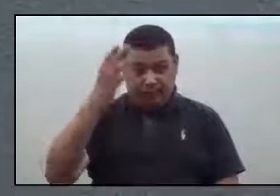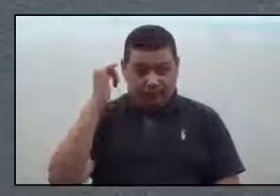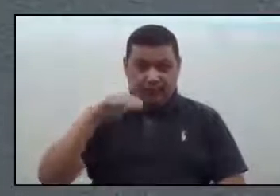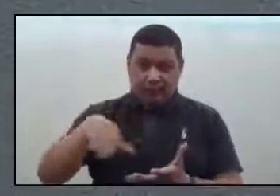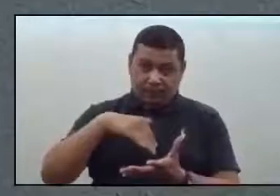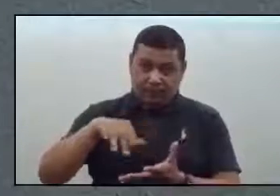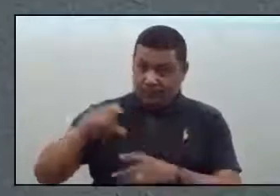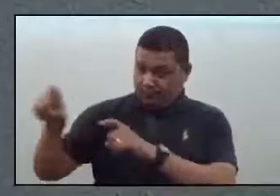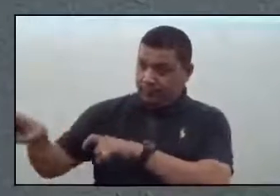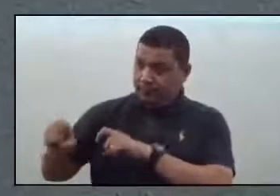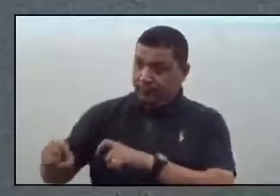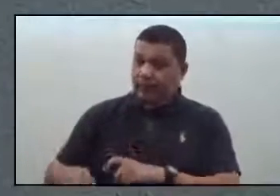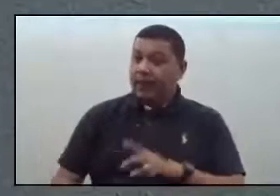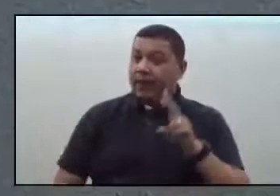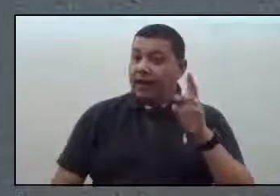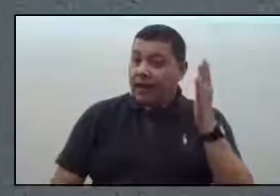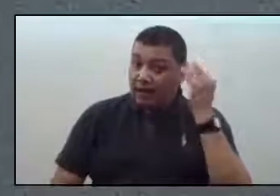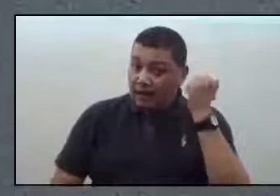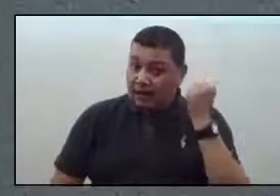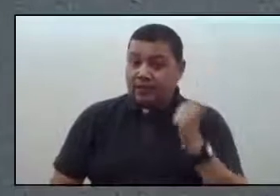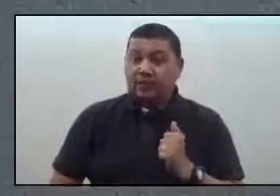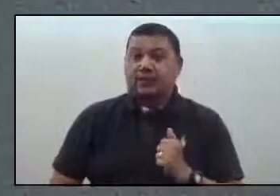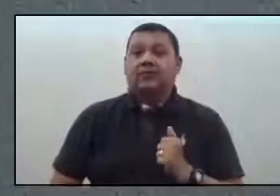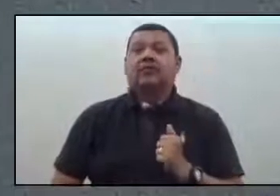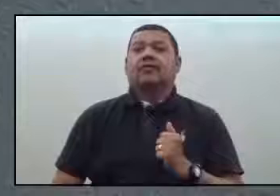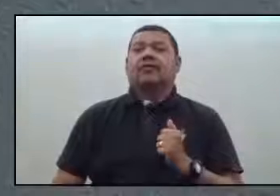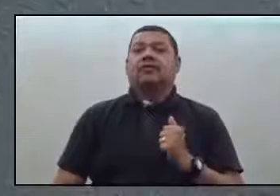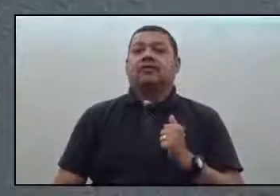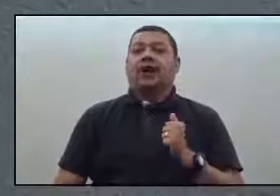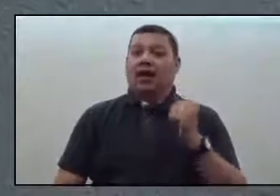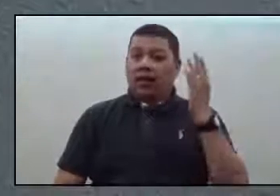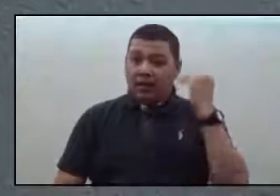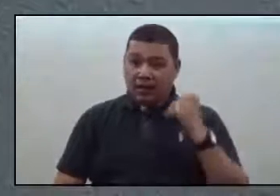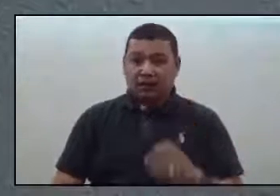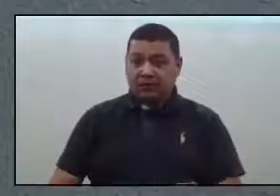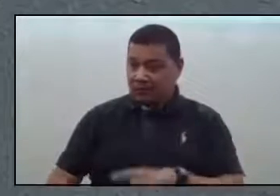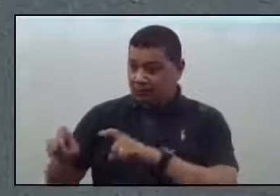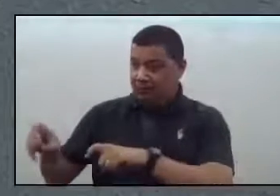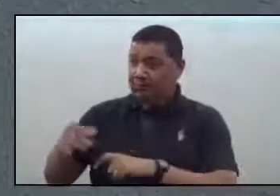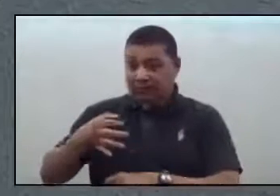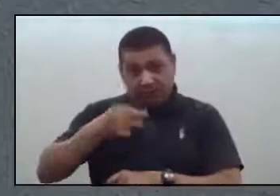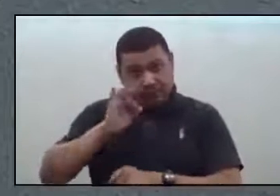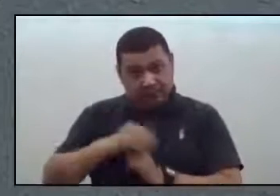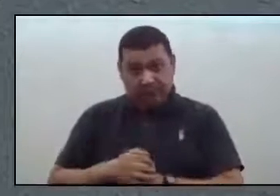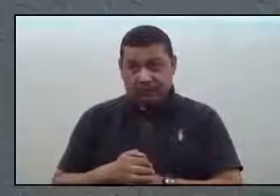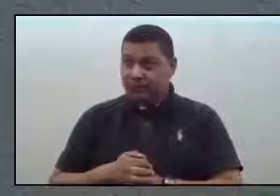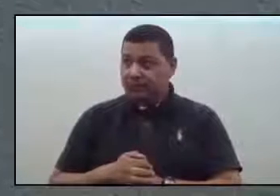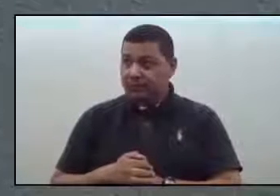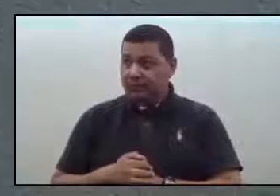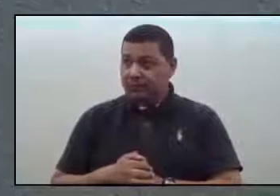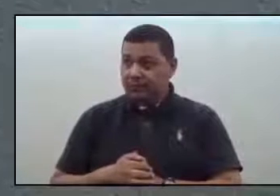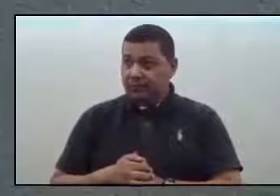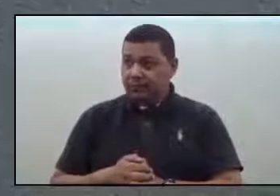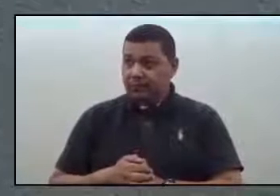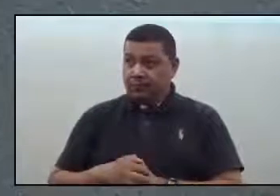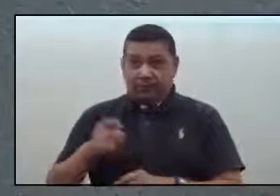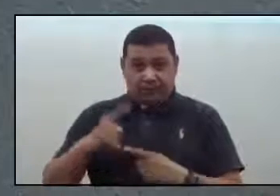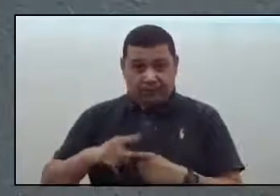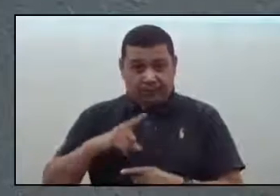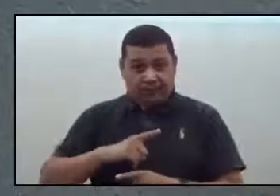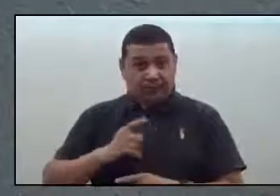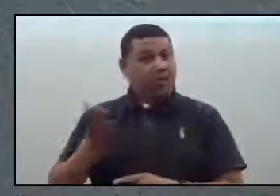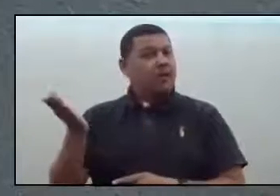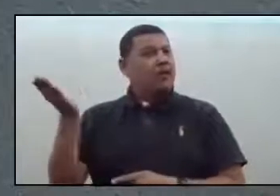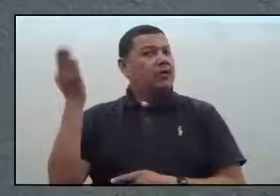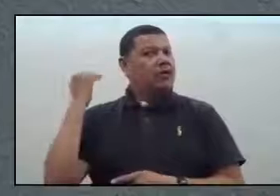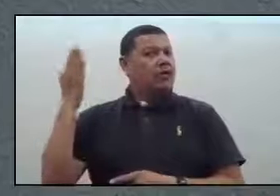café, e eu sei que o café está nesse patamar agora, Toninho, porque teve pessoas que pegaram o chifre do boi e derrubaram, que é